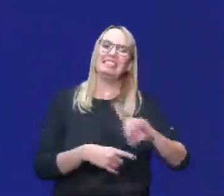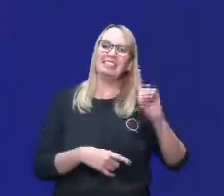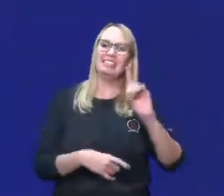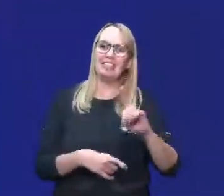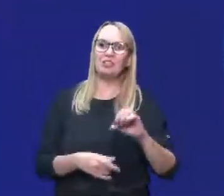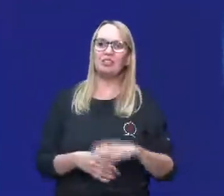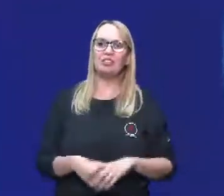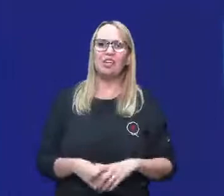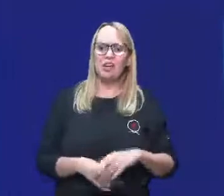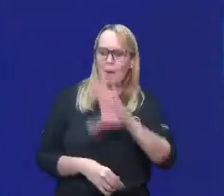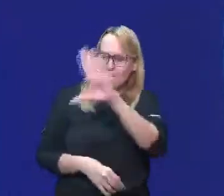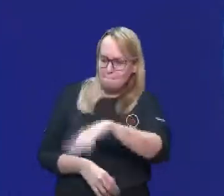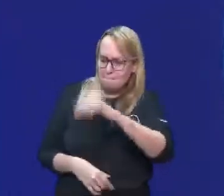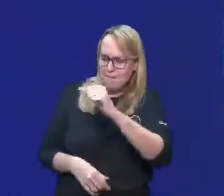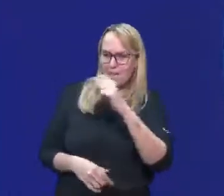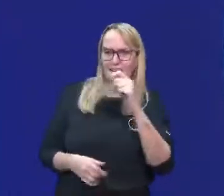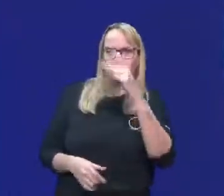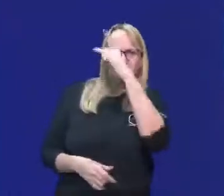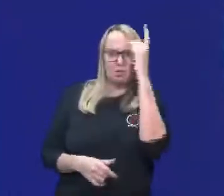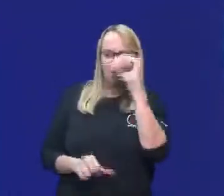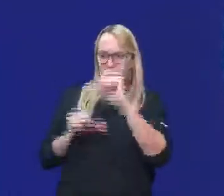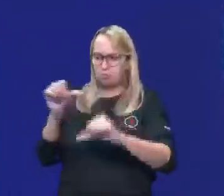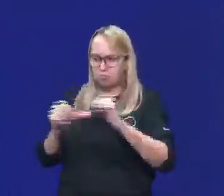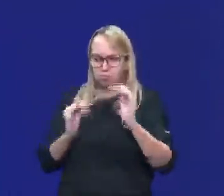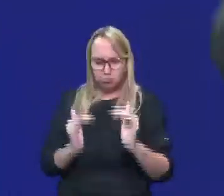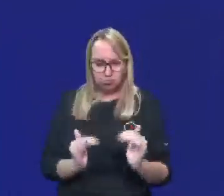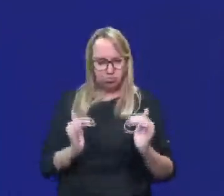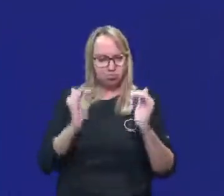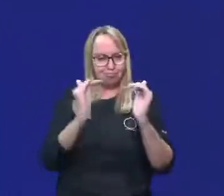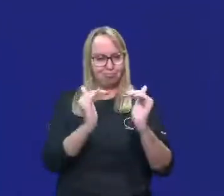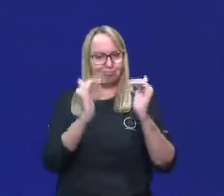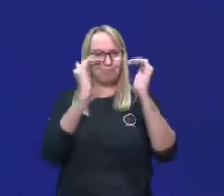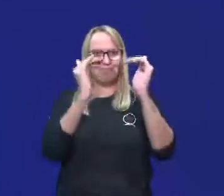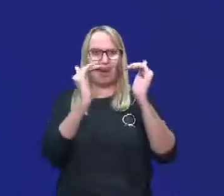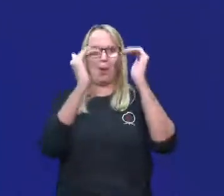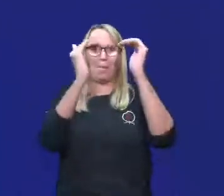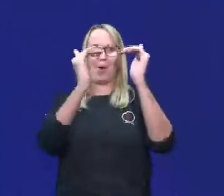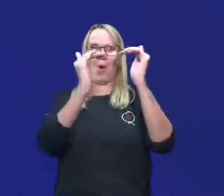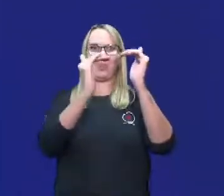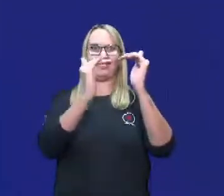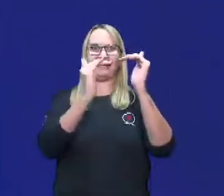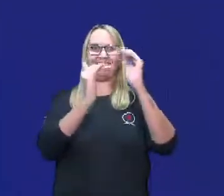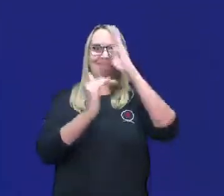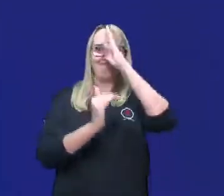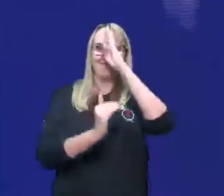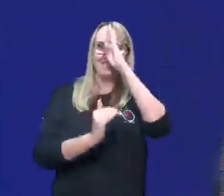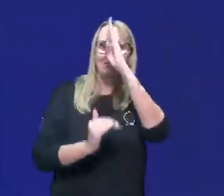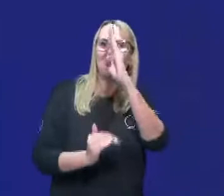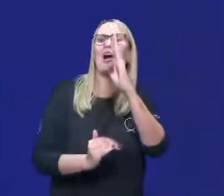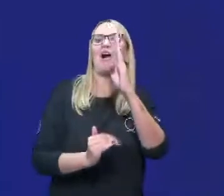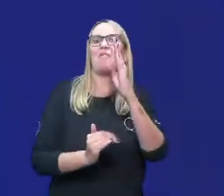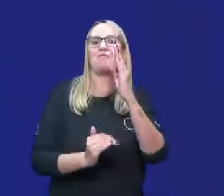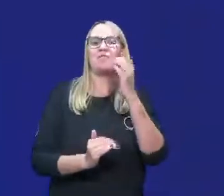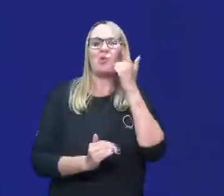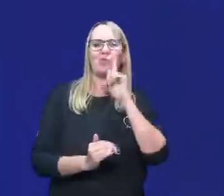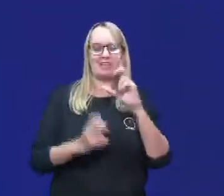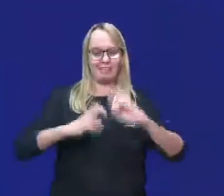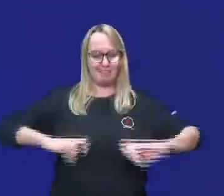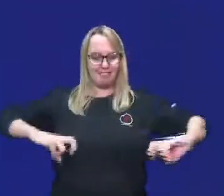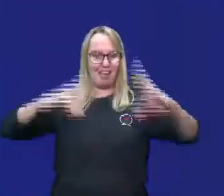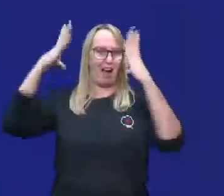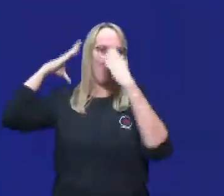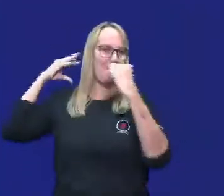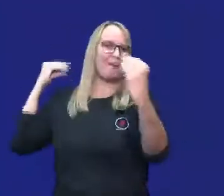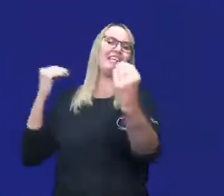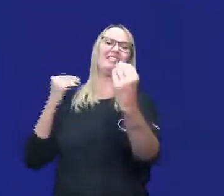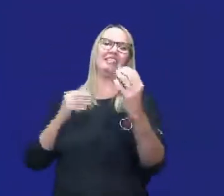monturo o pobre necessitado, vai mudando ele de fase, de fase, de fase, até que ele chega no ponto de sentar com um príncipe. Eu quero te